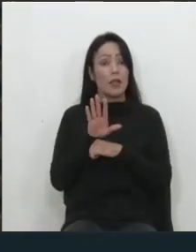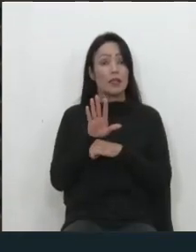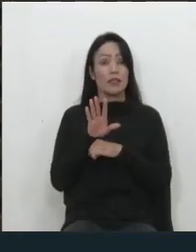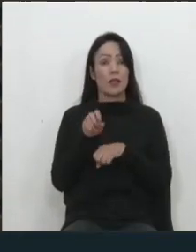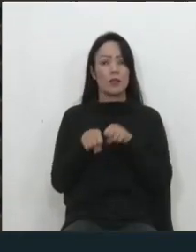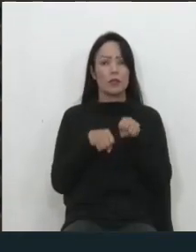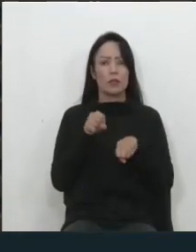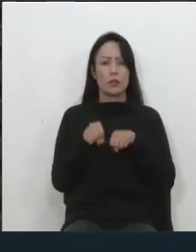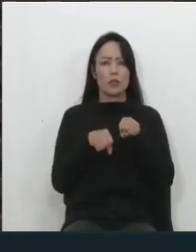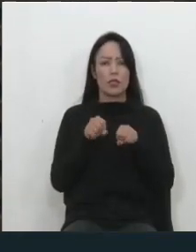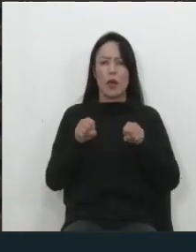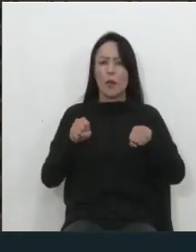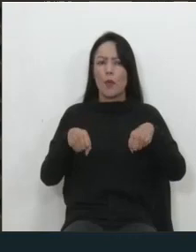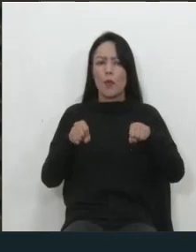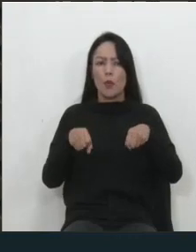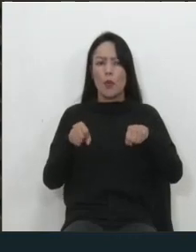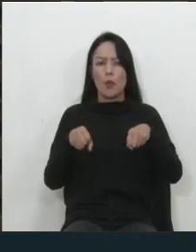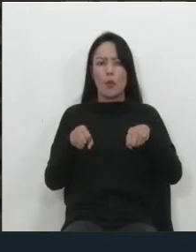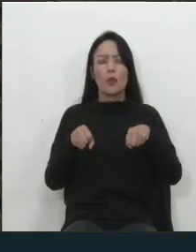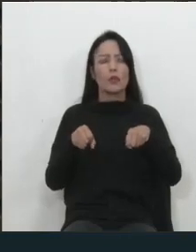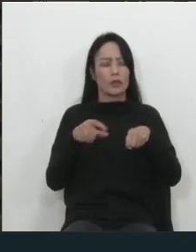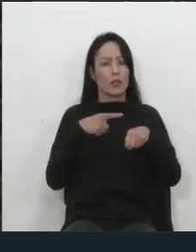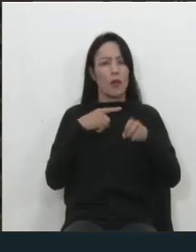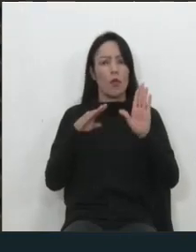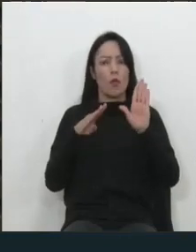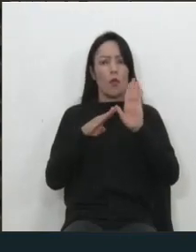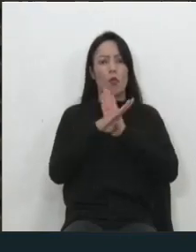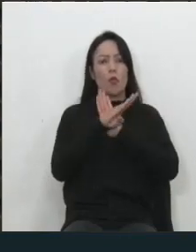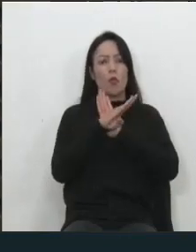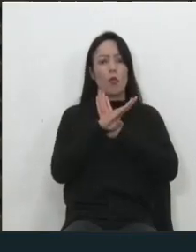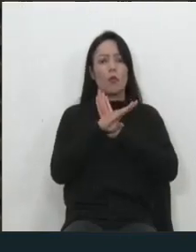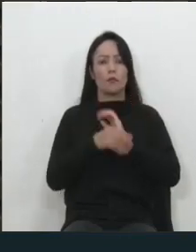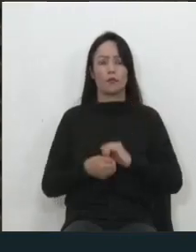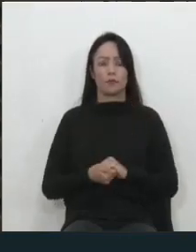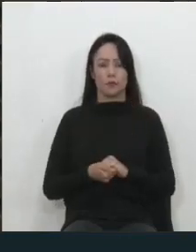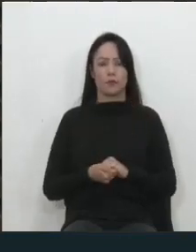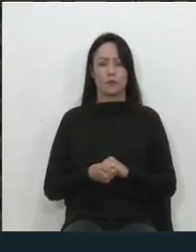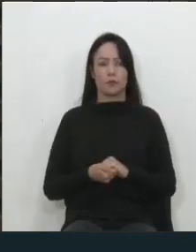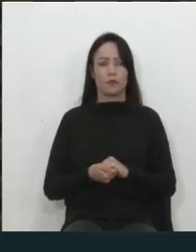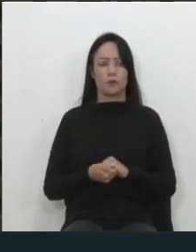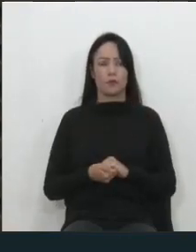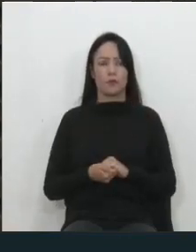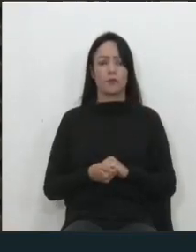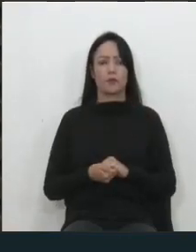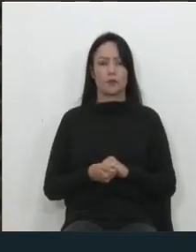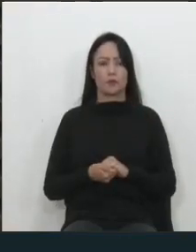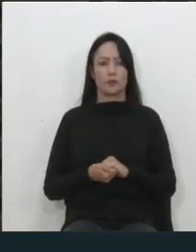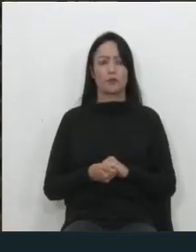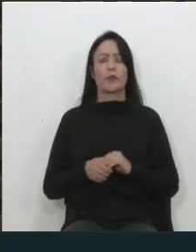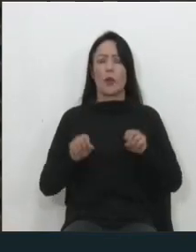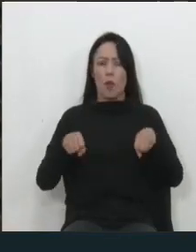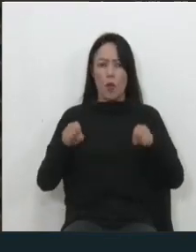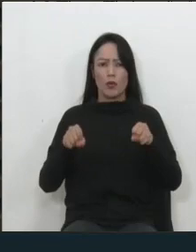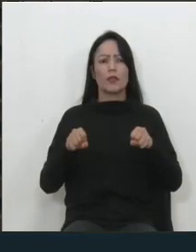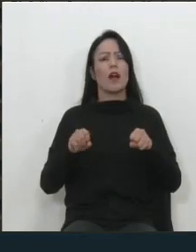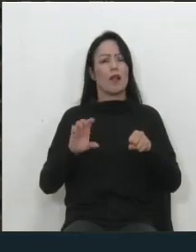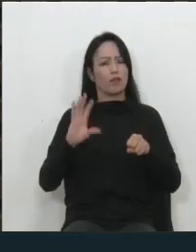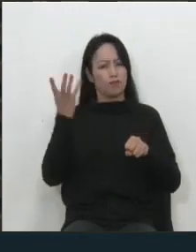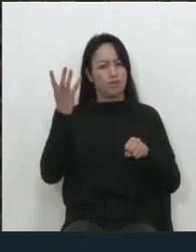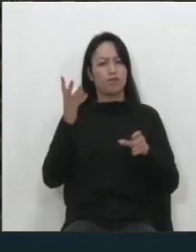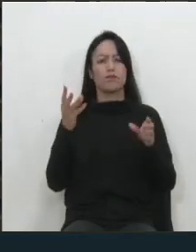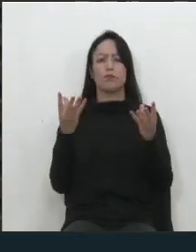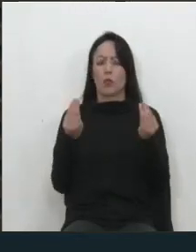ciclistas e motociclistas, houve crescimento nessas internações. Ciclistas e motociclistas estão sofrendo muito com